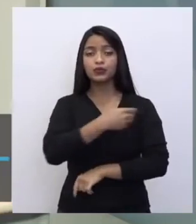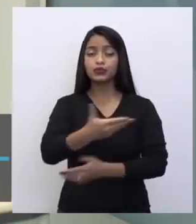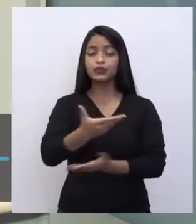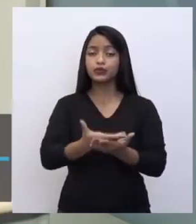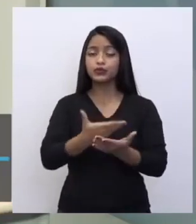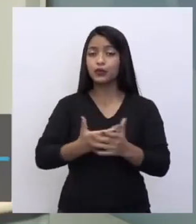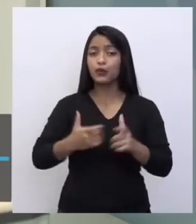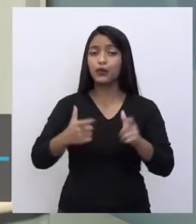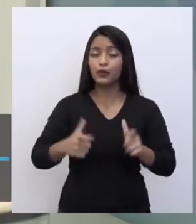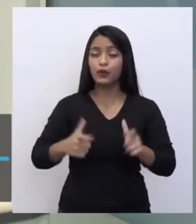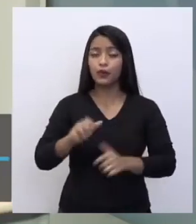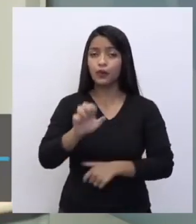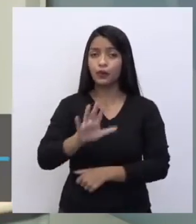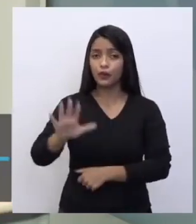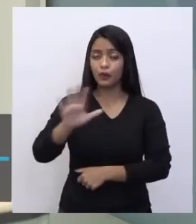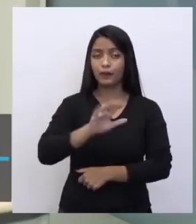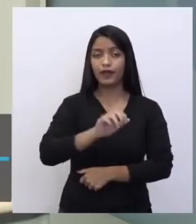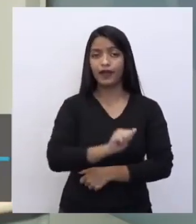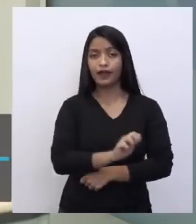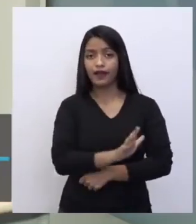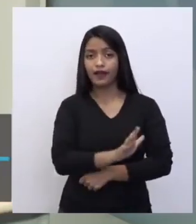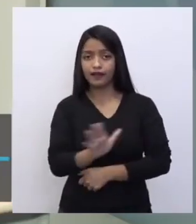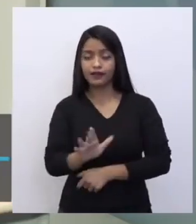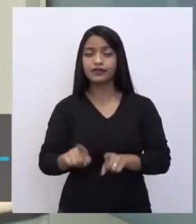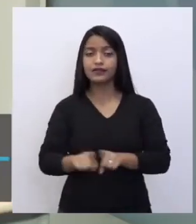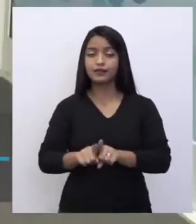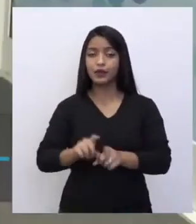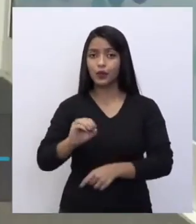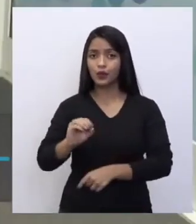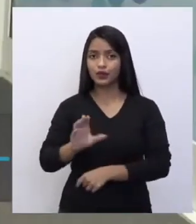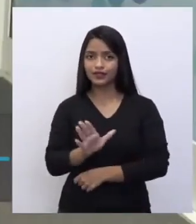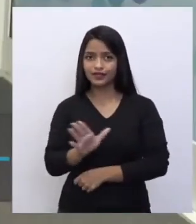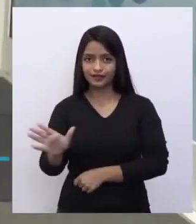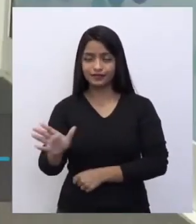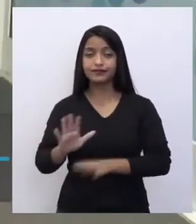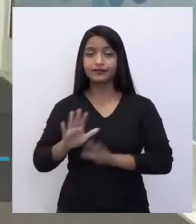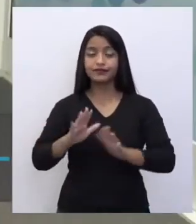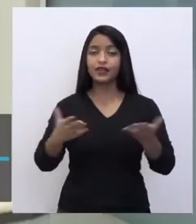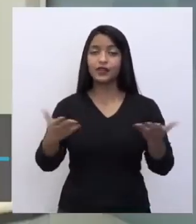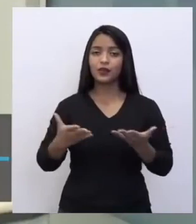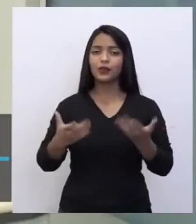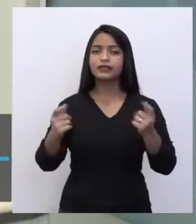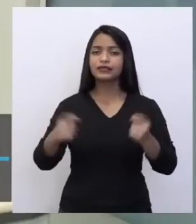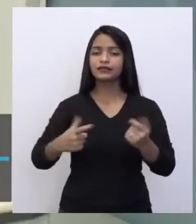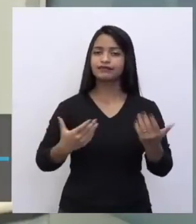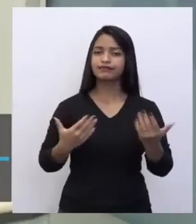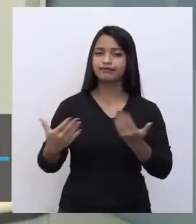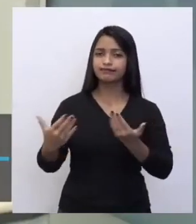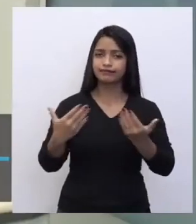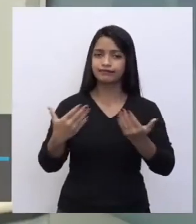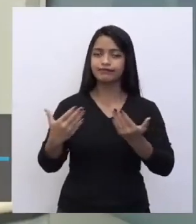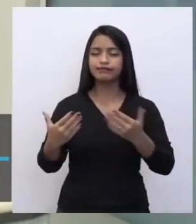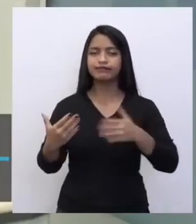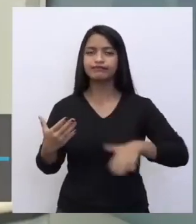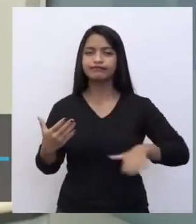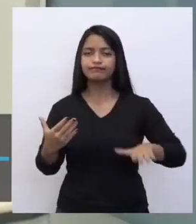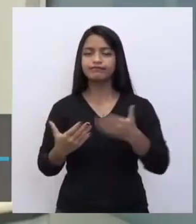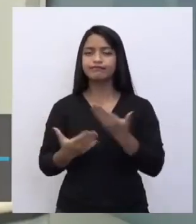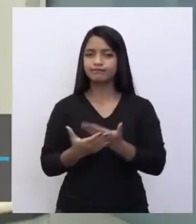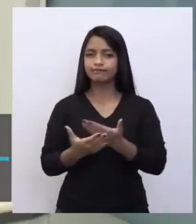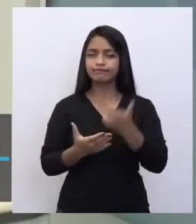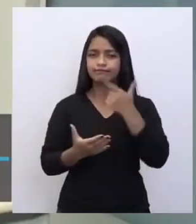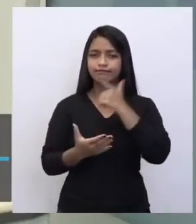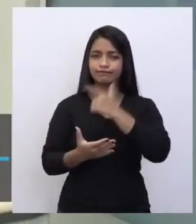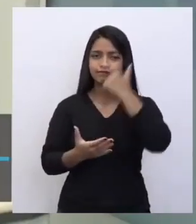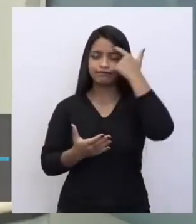Mas agora é um momento que é possível comparar, que é possível trazer, né, outras referências para os nossos estudantes também. E agora